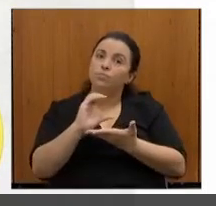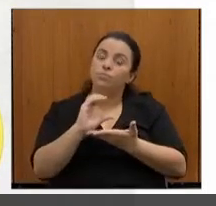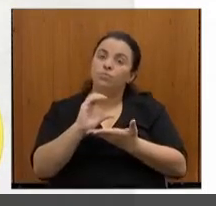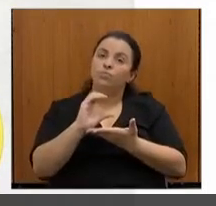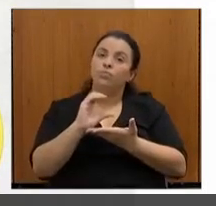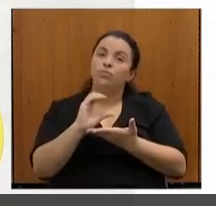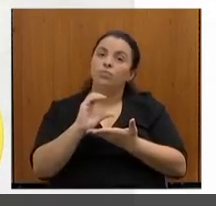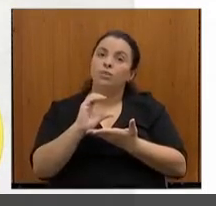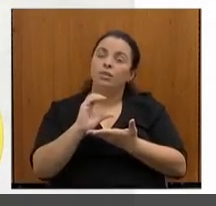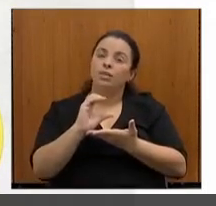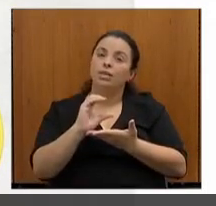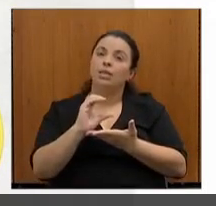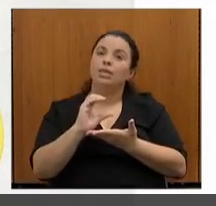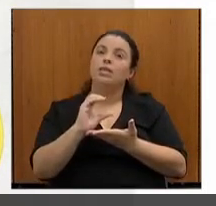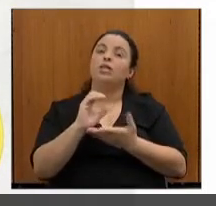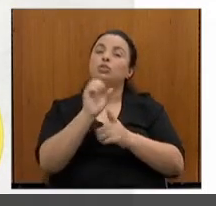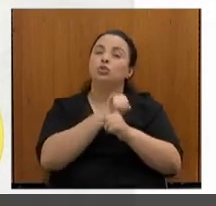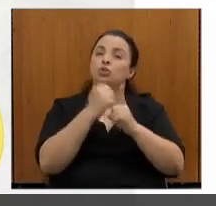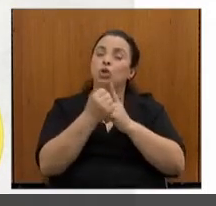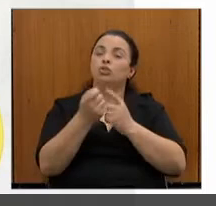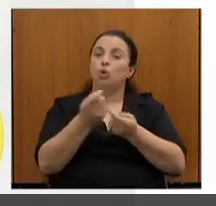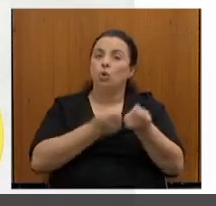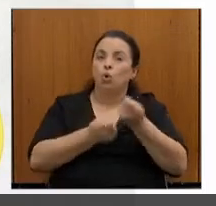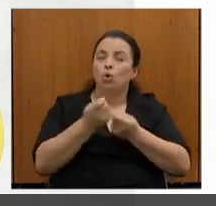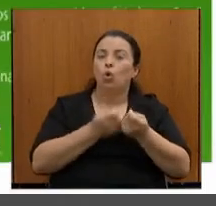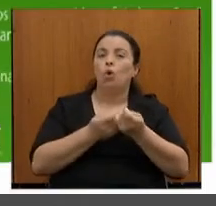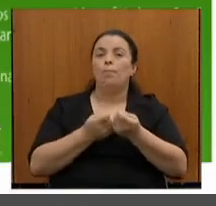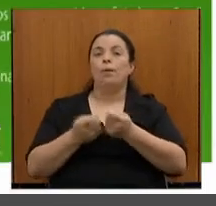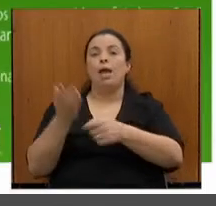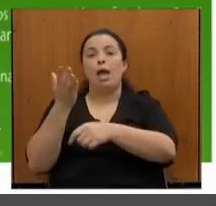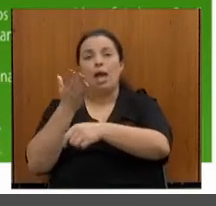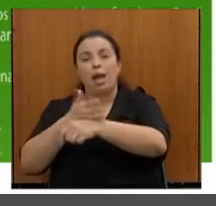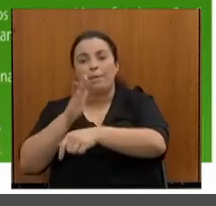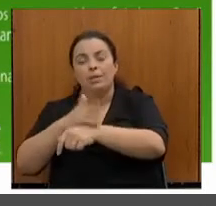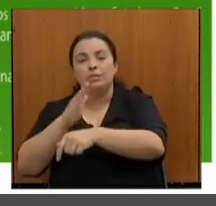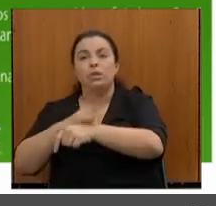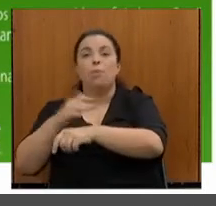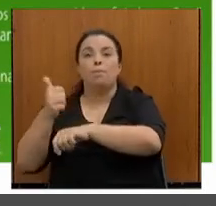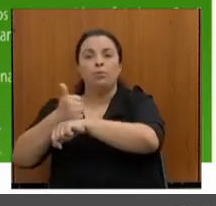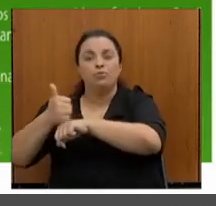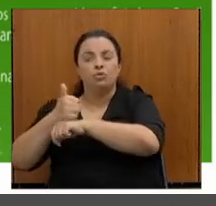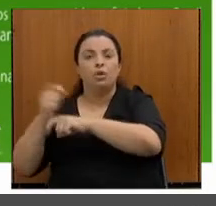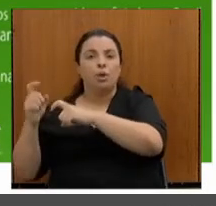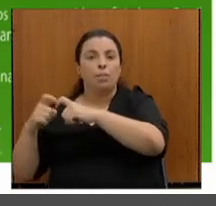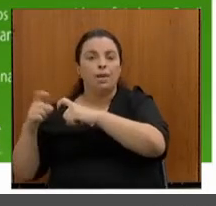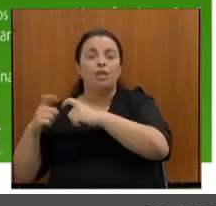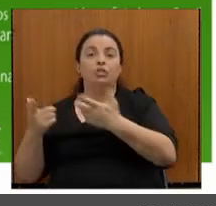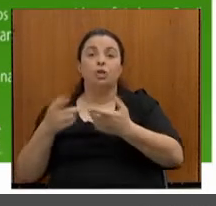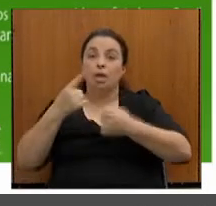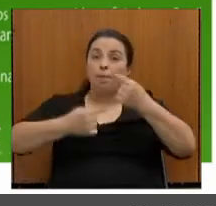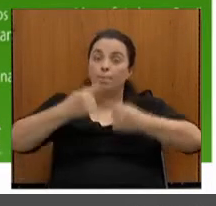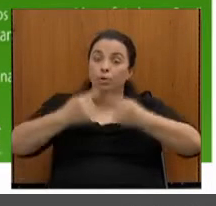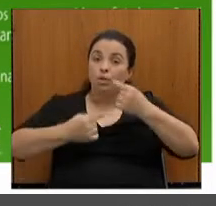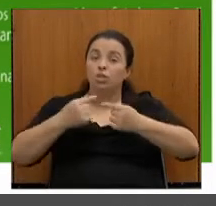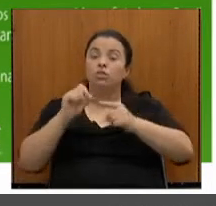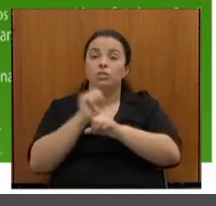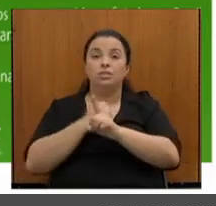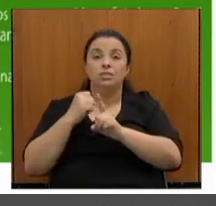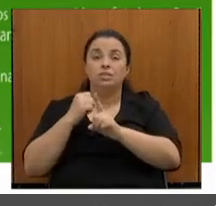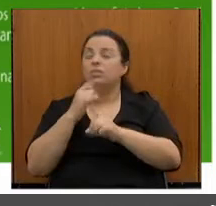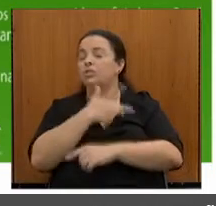socioeconômicas, na capacitação profissional, nas políticas de saúde, para garantir o acesso com qualidade ao